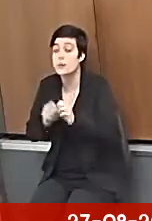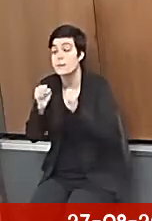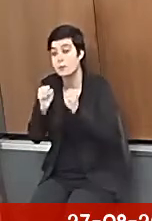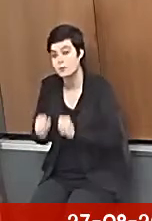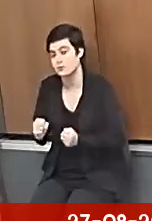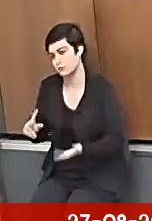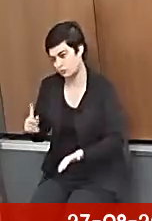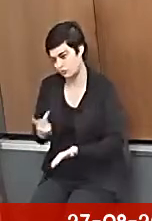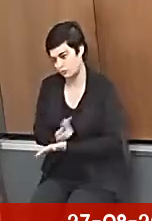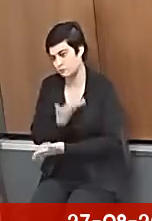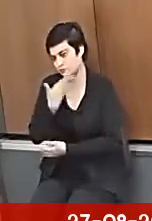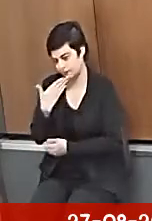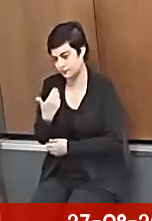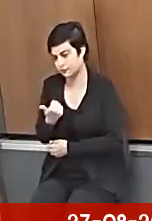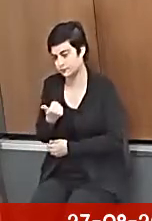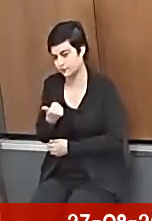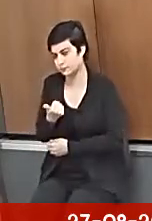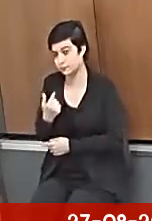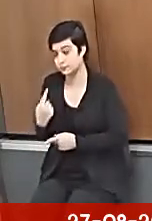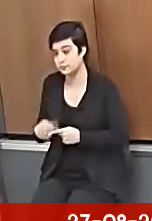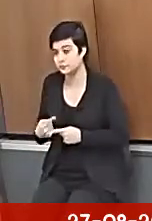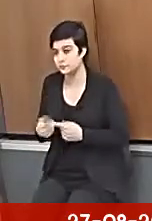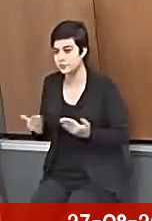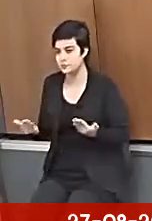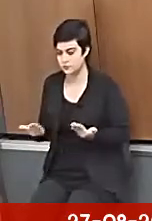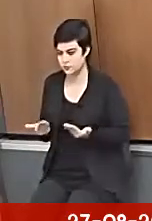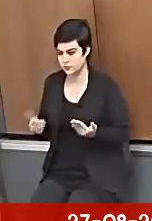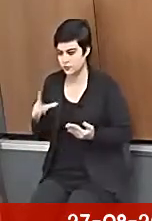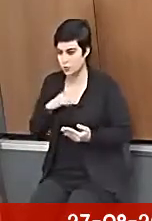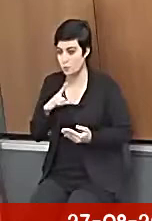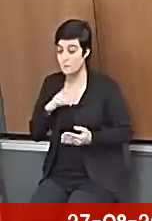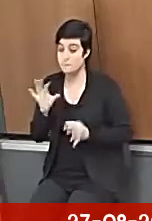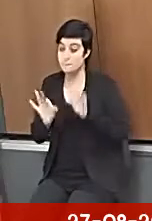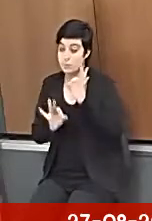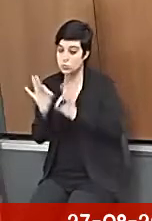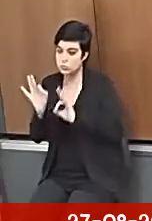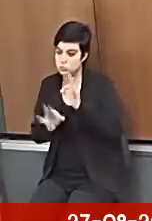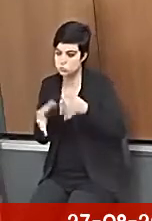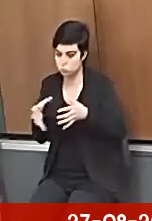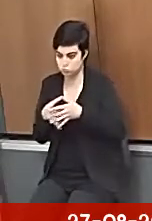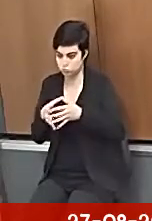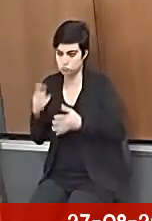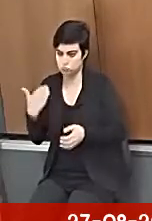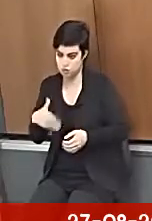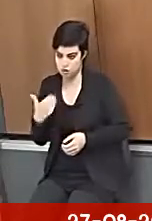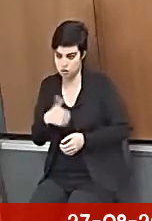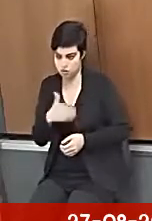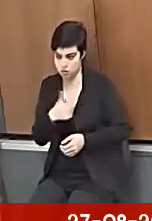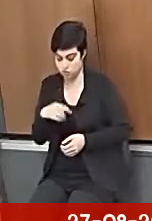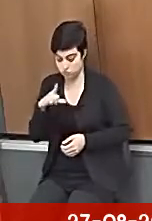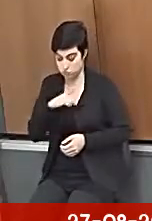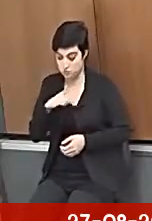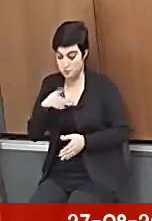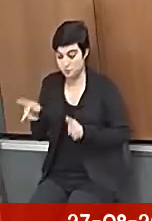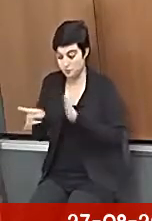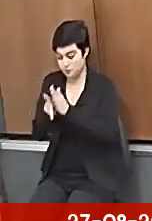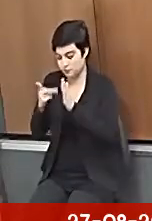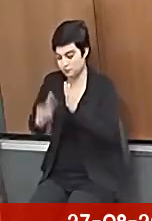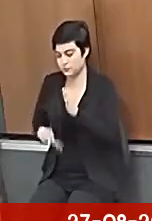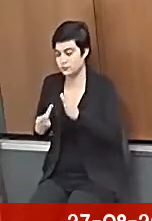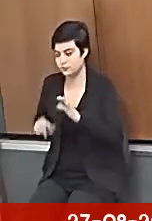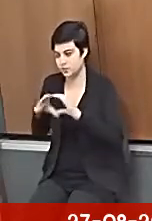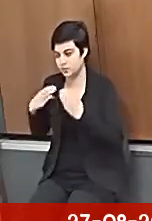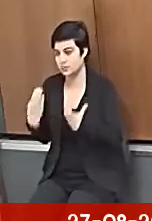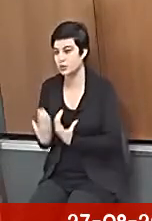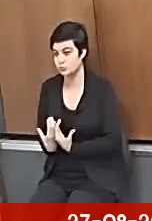feito que pode ser melhorado porque hoje existe um projeto do clube atlético mineiro do estádio próprio mas esse estádio não é realidade